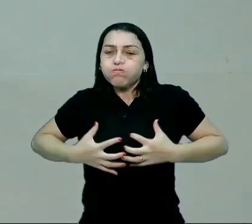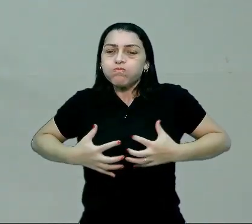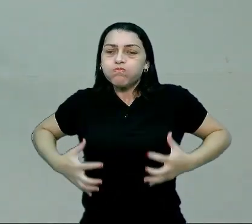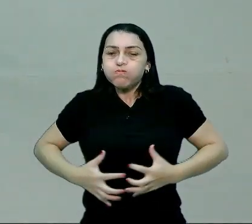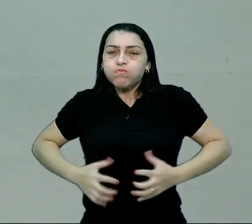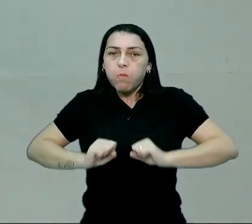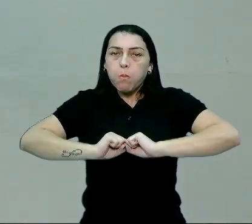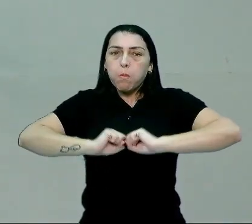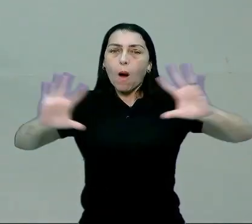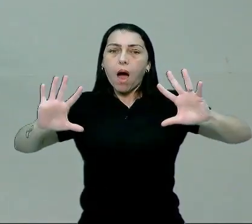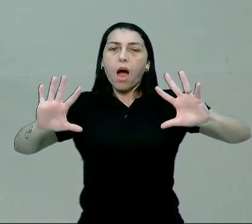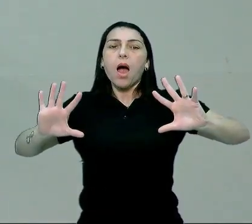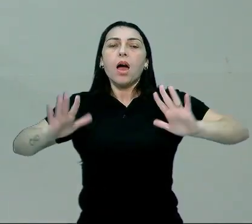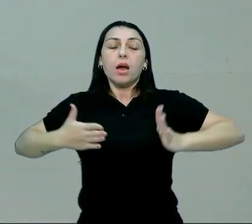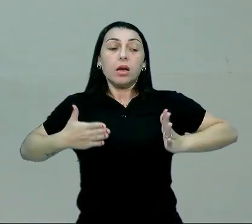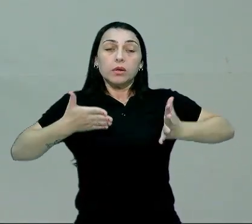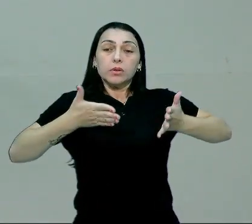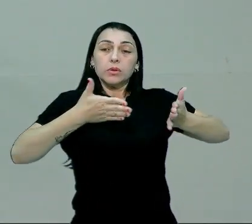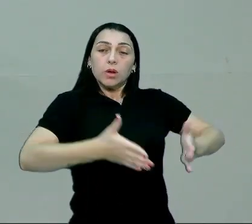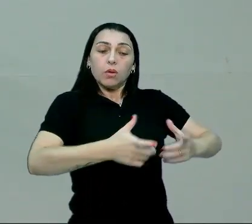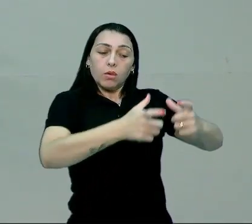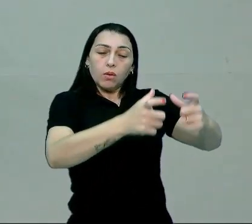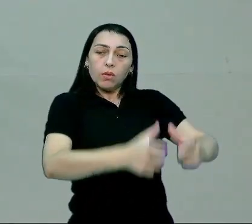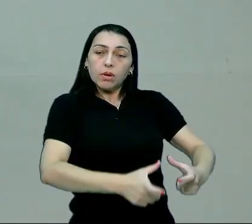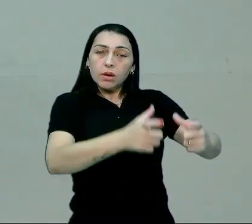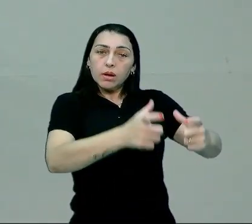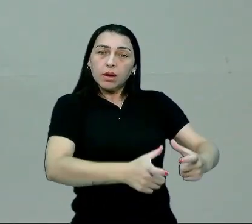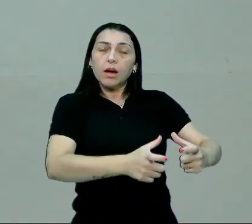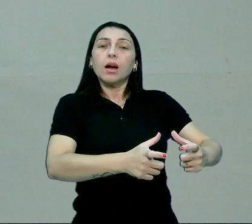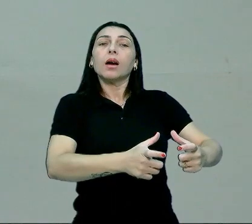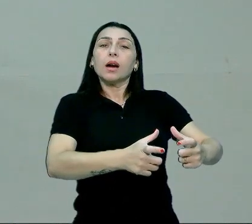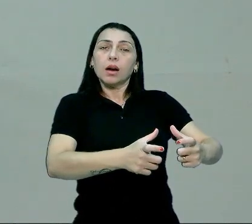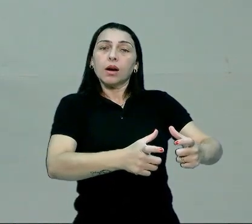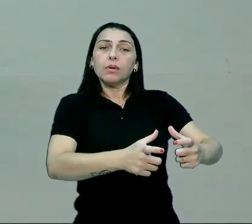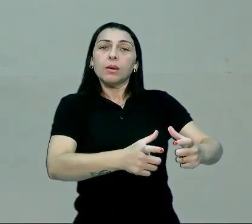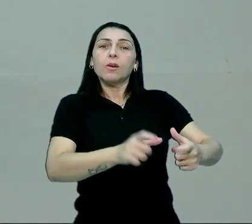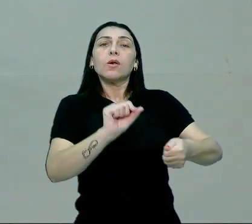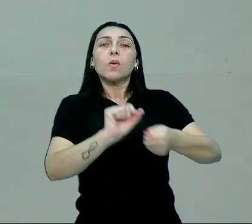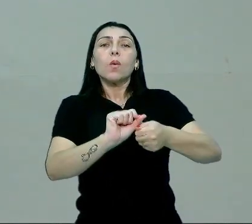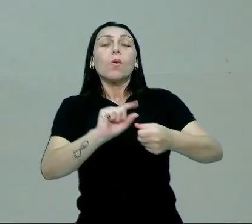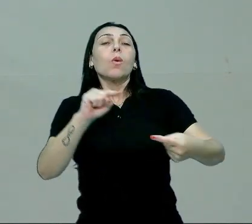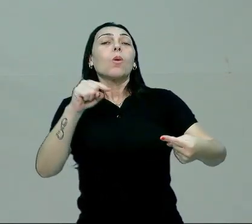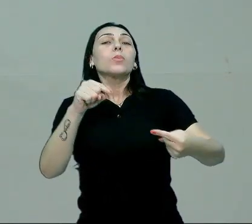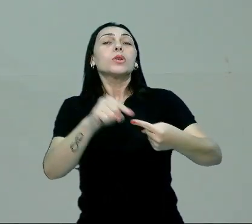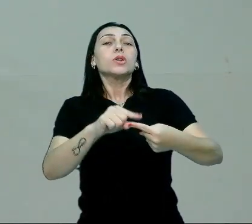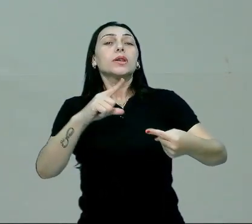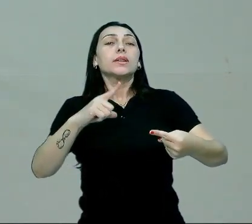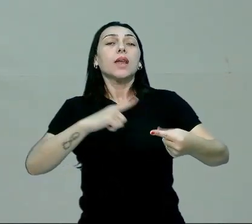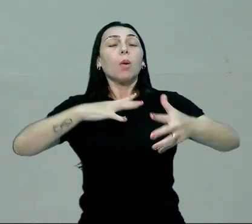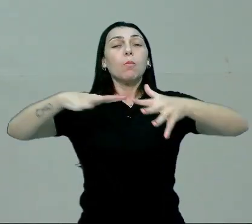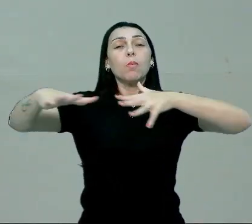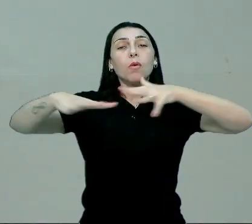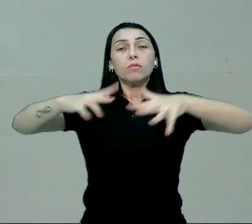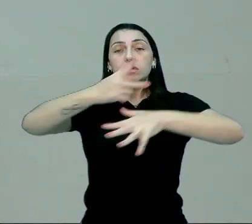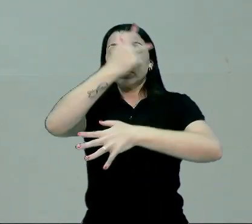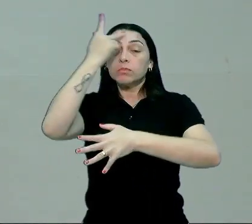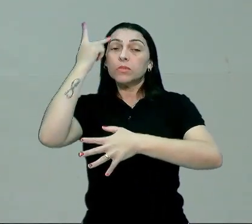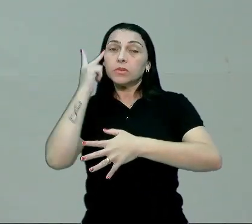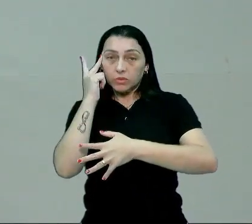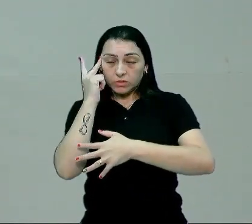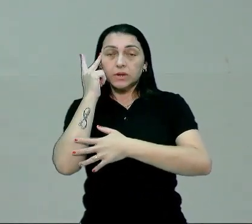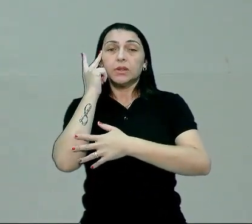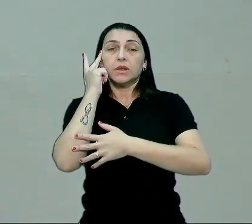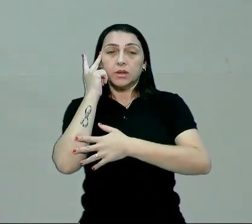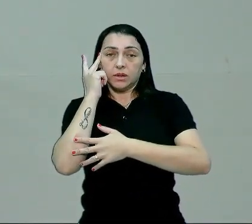de bomba, se dirige para um ambiente, para um determinado lugar em que há uma movimentação expressiva